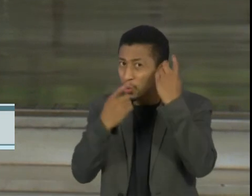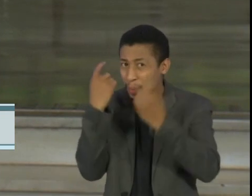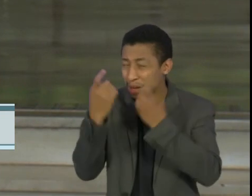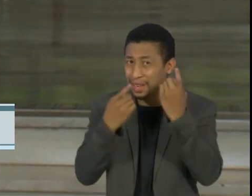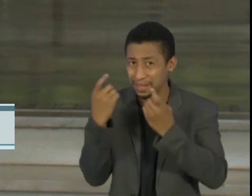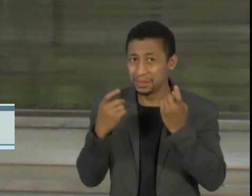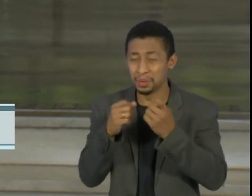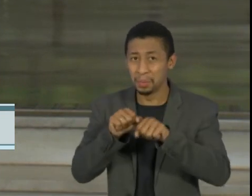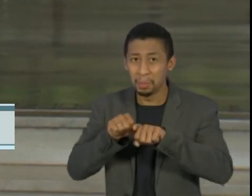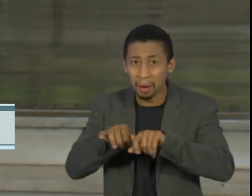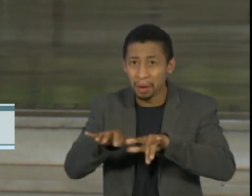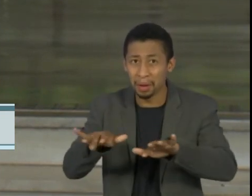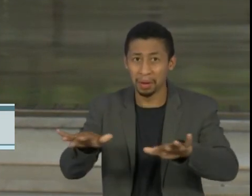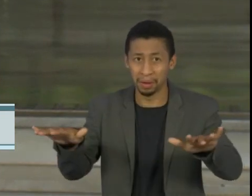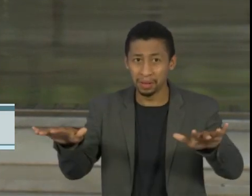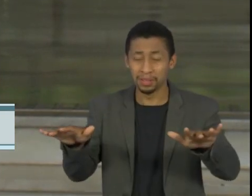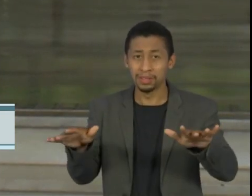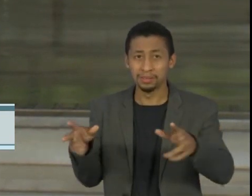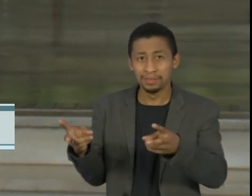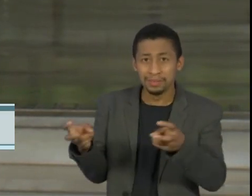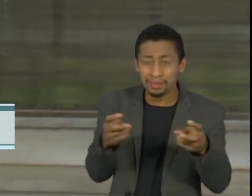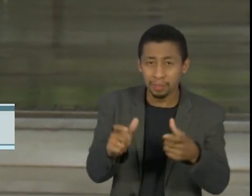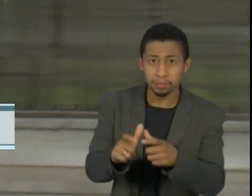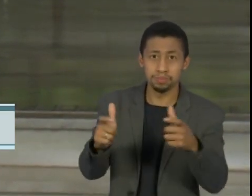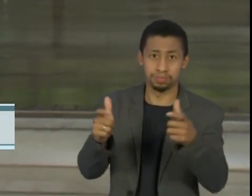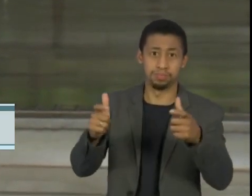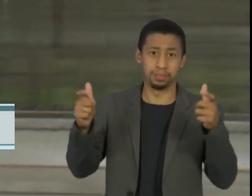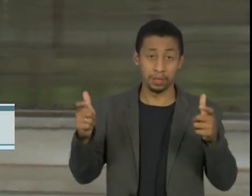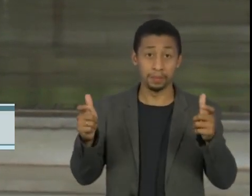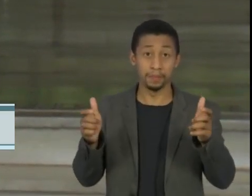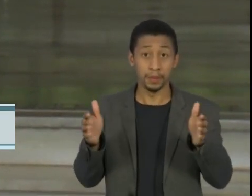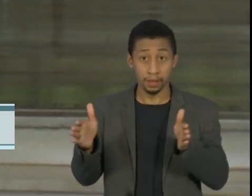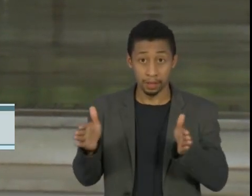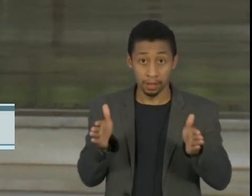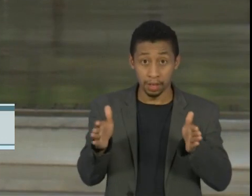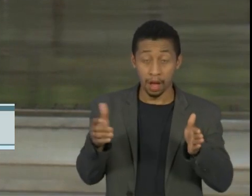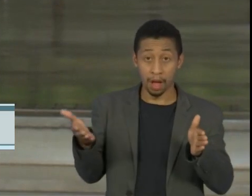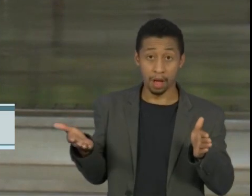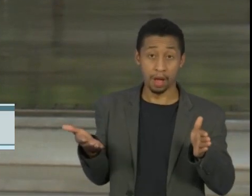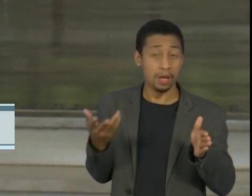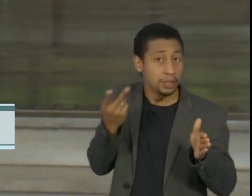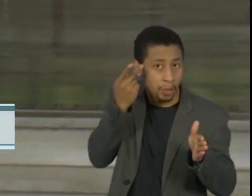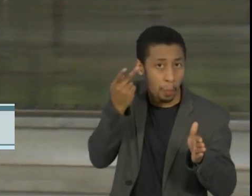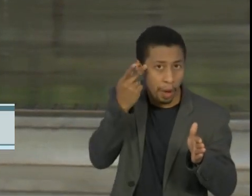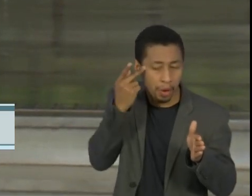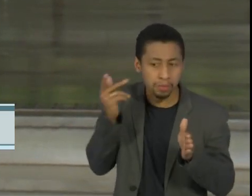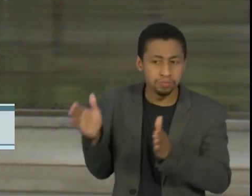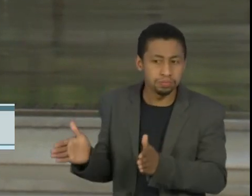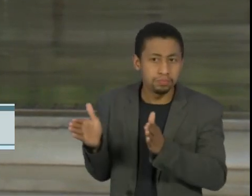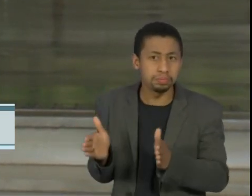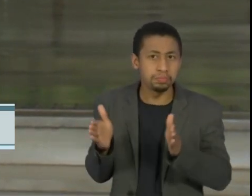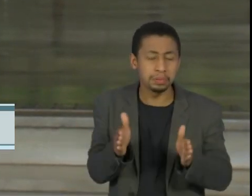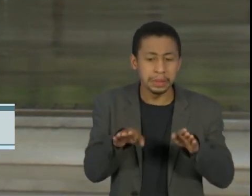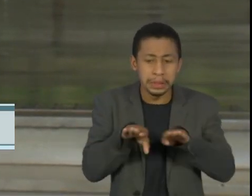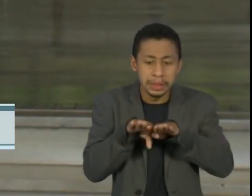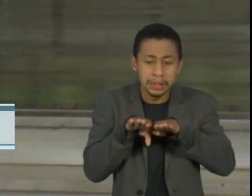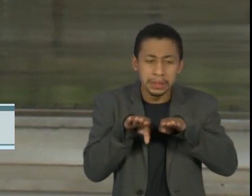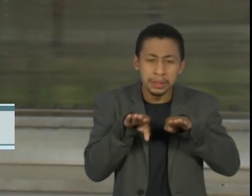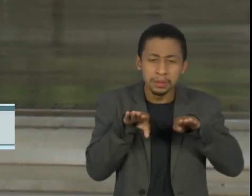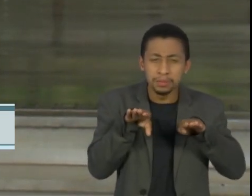Então, eu queria entender se justamente nessa fase mais positiva, que São Paulo pode entrar de estabilidade, se isso pode representar alguma ameaça e